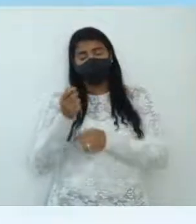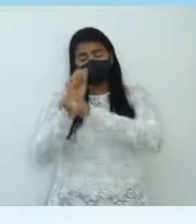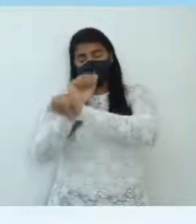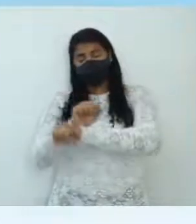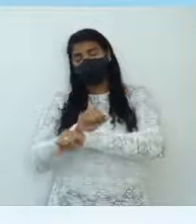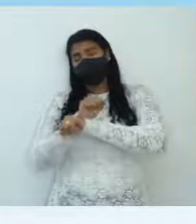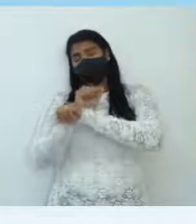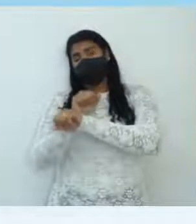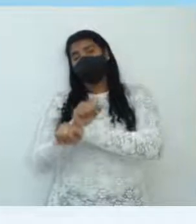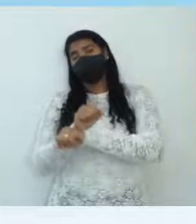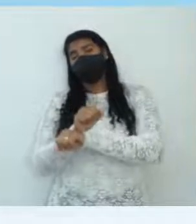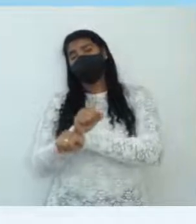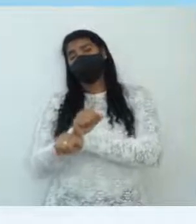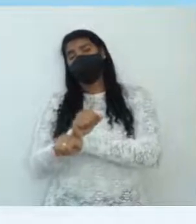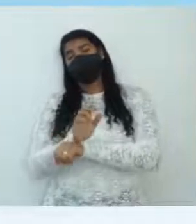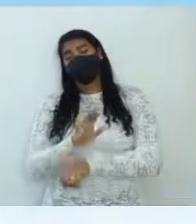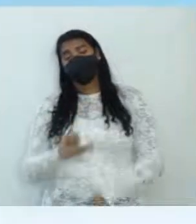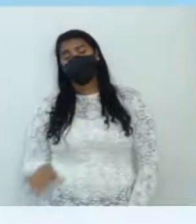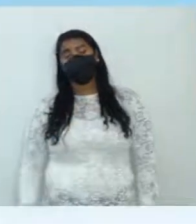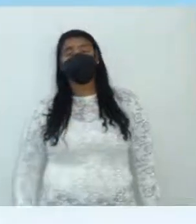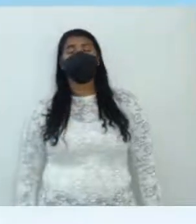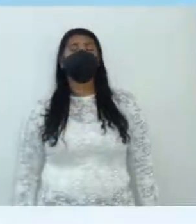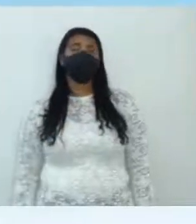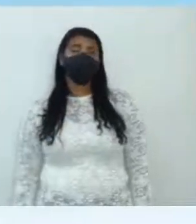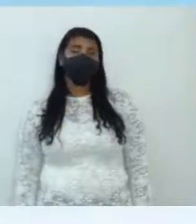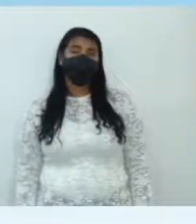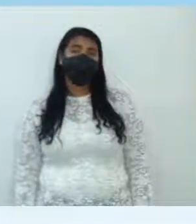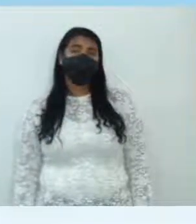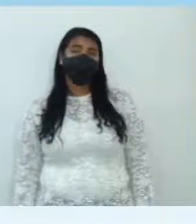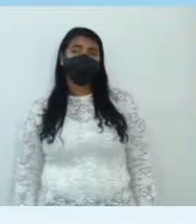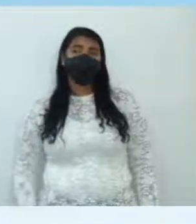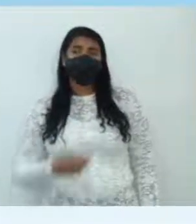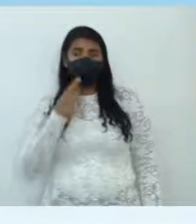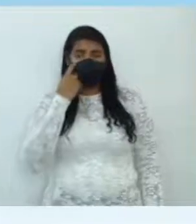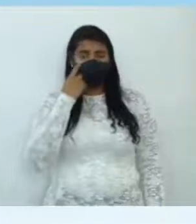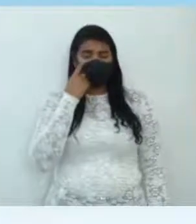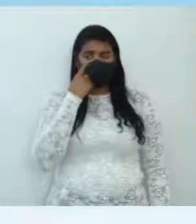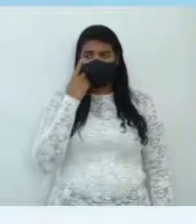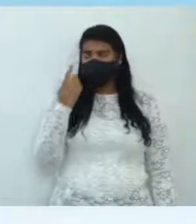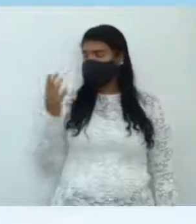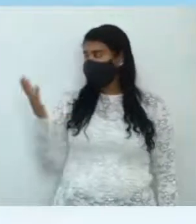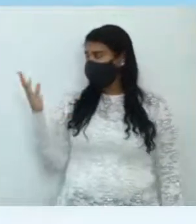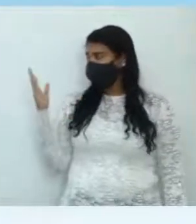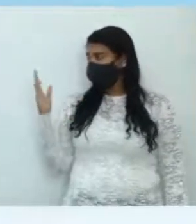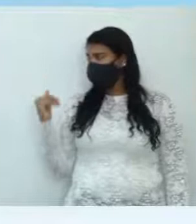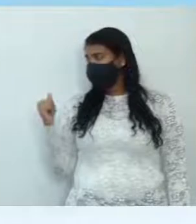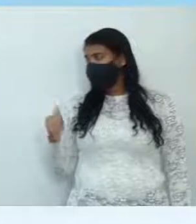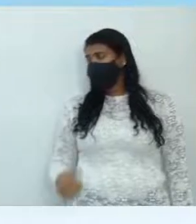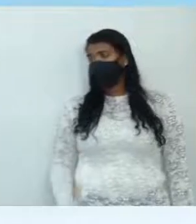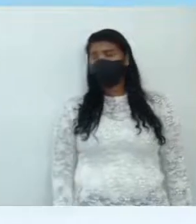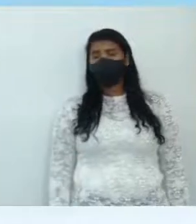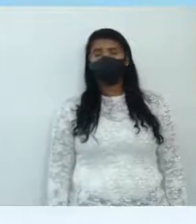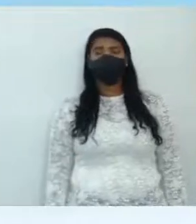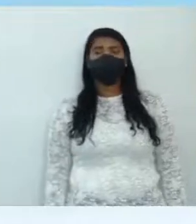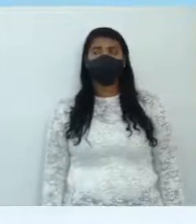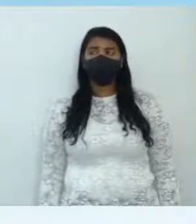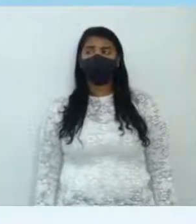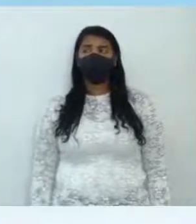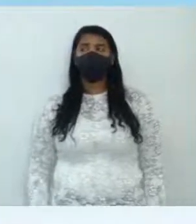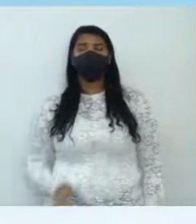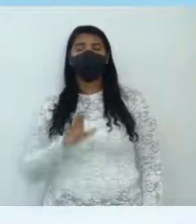ou também ao infantil, como você pode observar nessa imagem, as